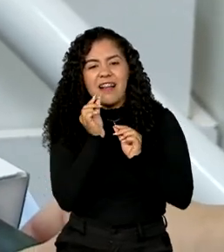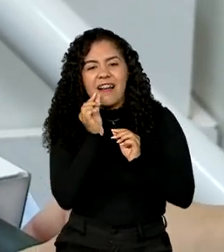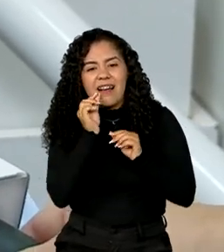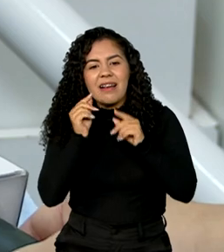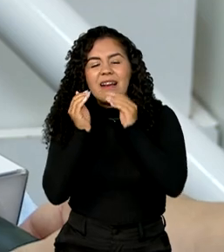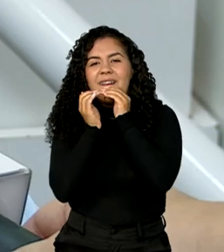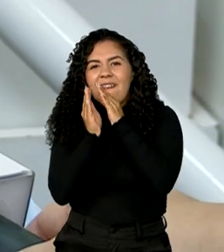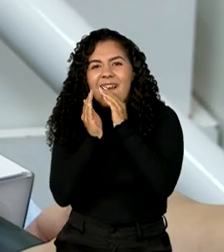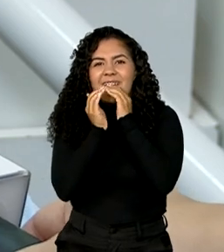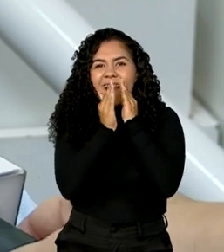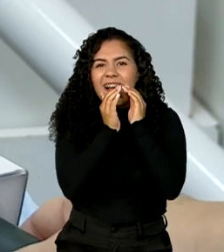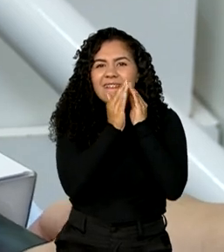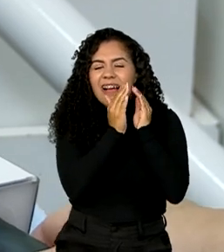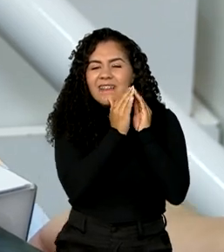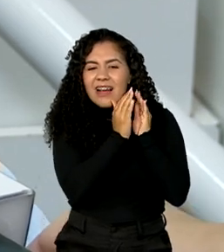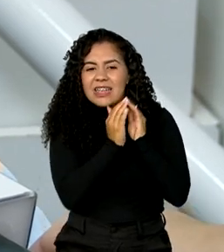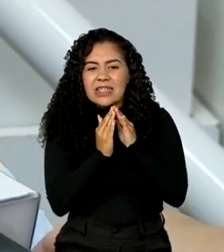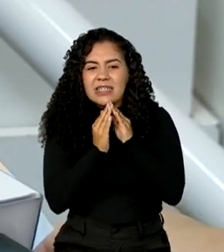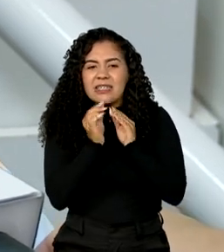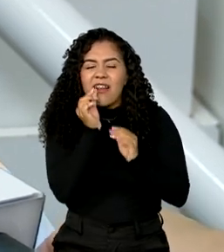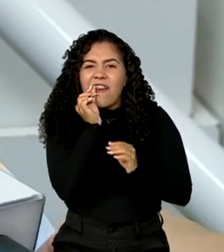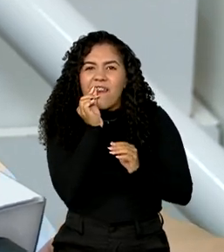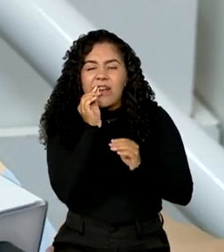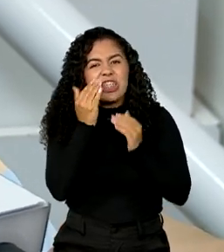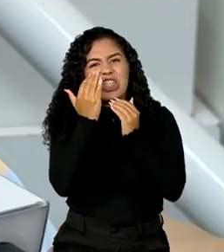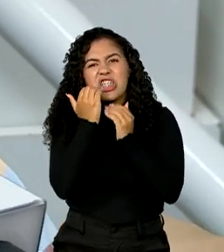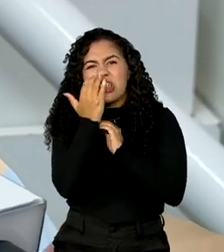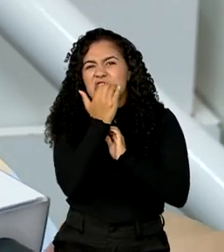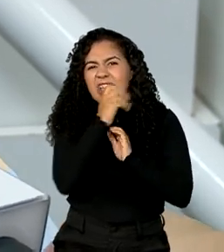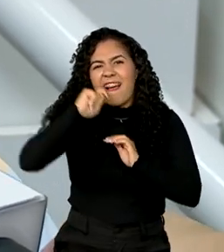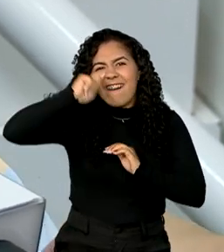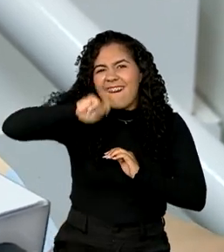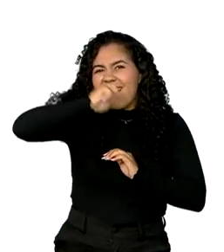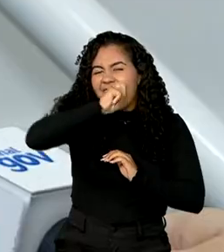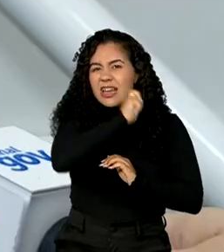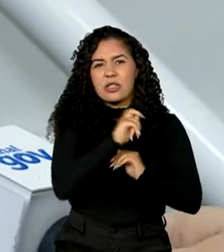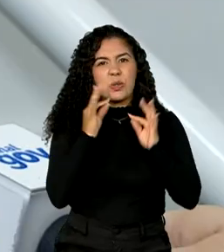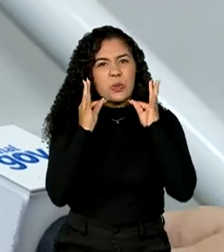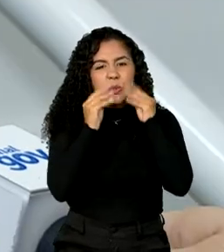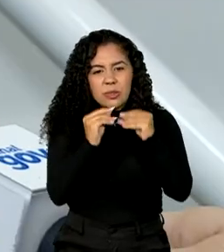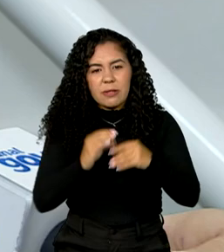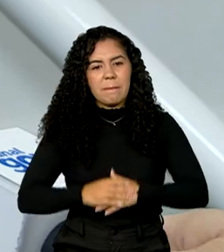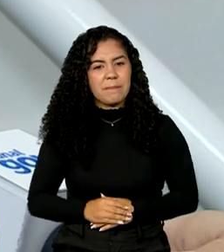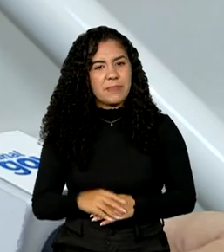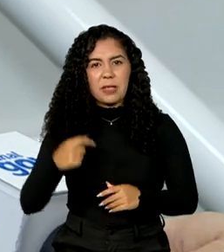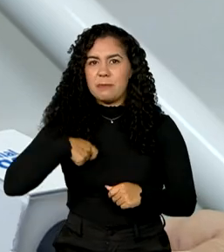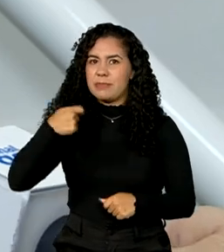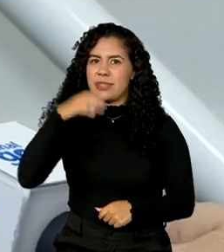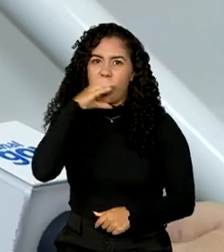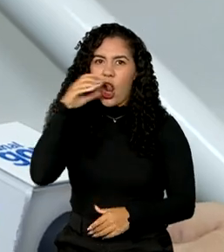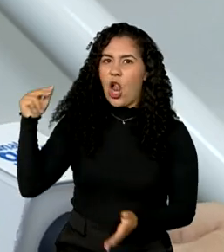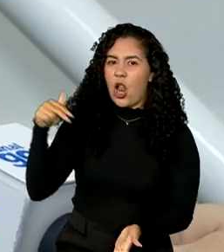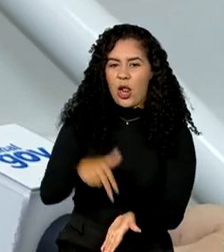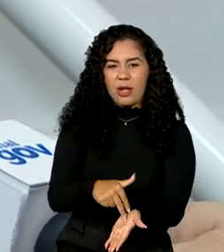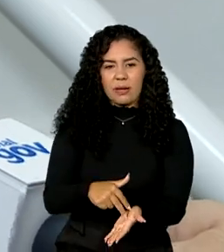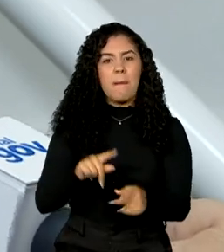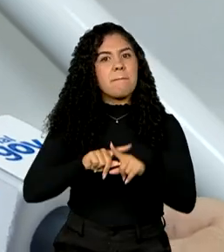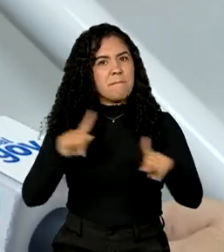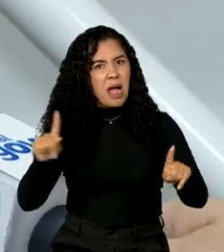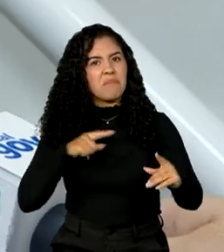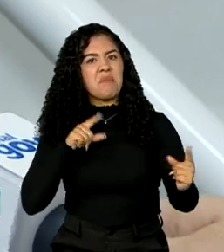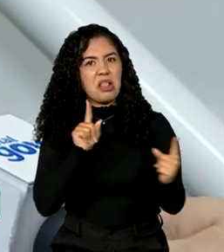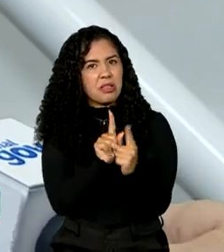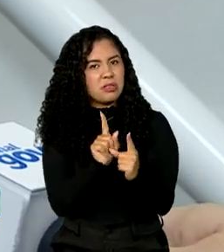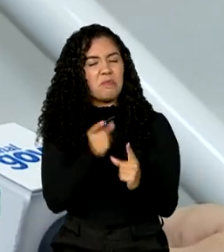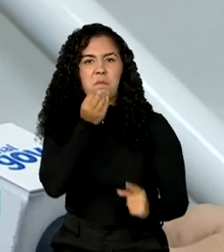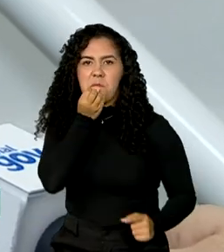quebrando a ponta pro final, e ficava só um toquinho, aí teve que tirar todos. Não tem jeito. Eu tive que vir correndo pro posto. Mas fui bem